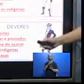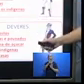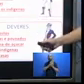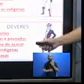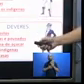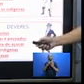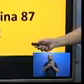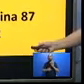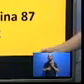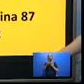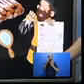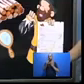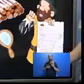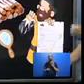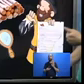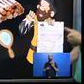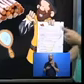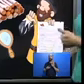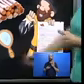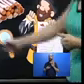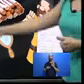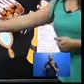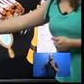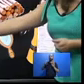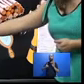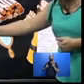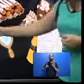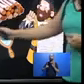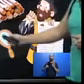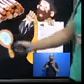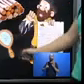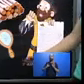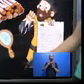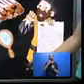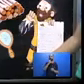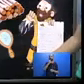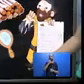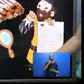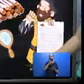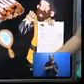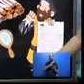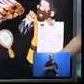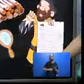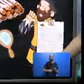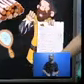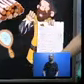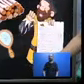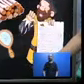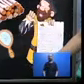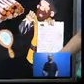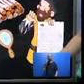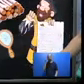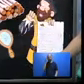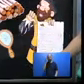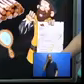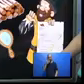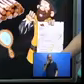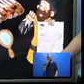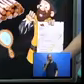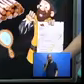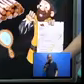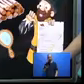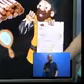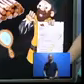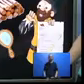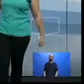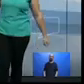De azul, direito, de vermelho, dever. Facinho, né, pessoal? Tirar de